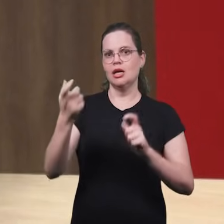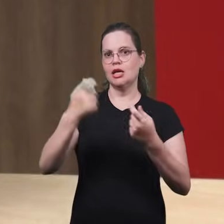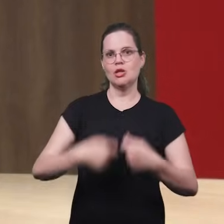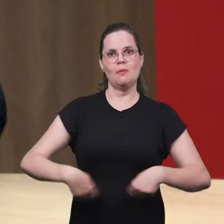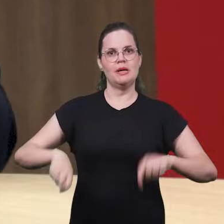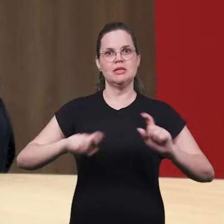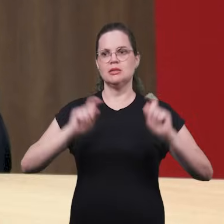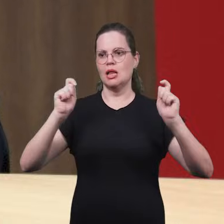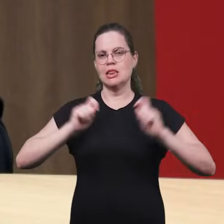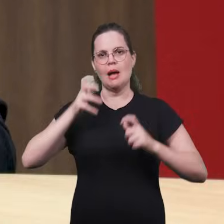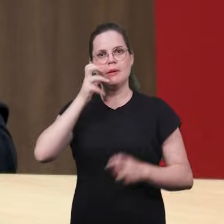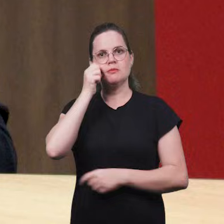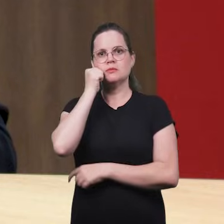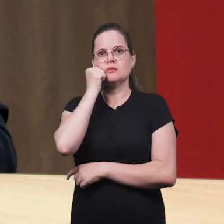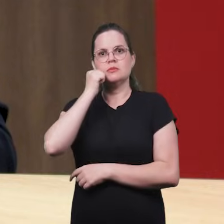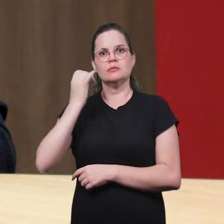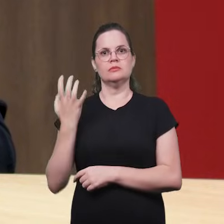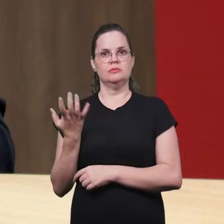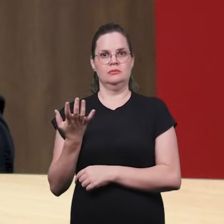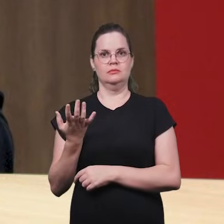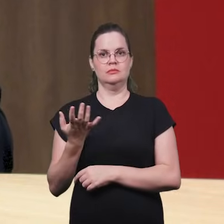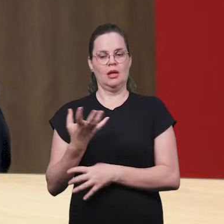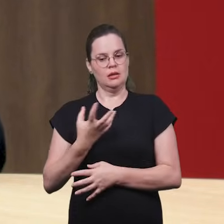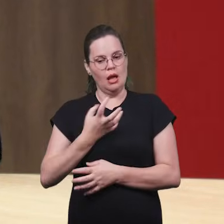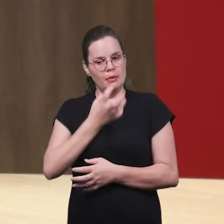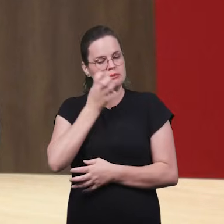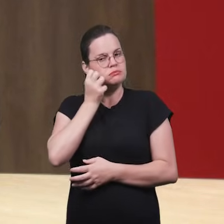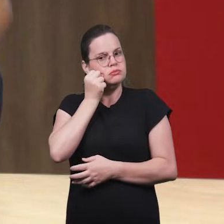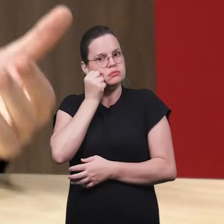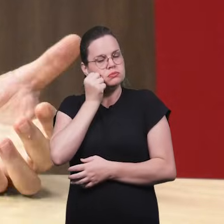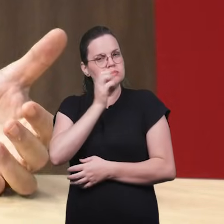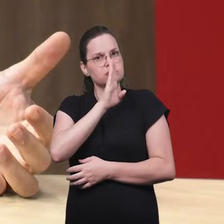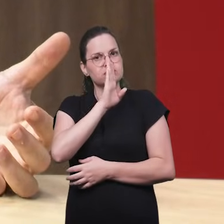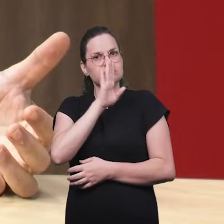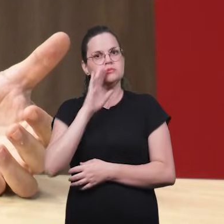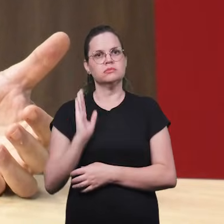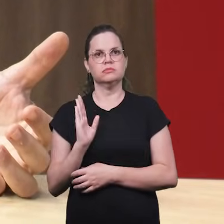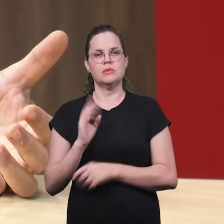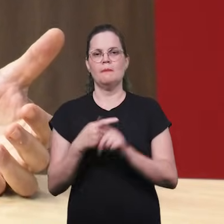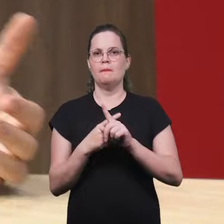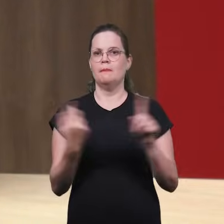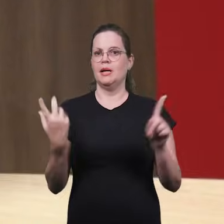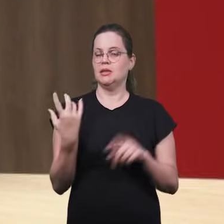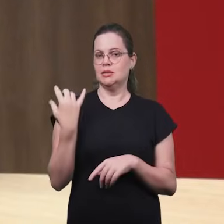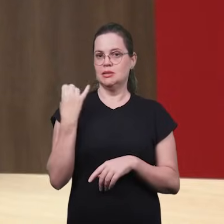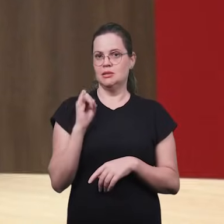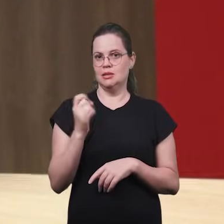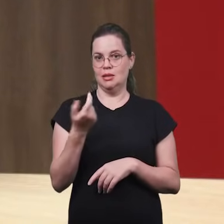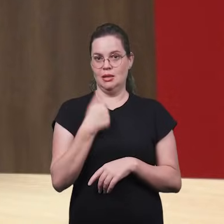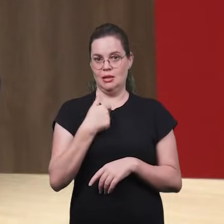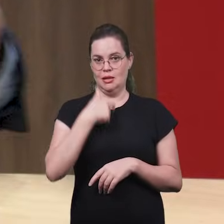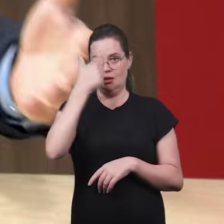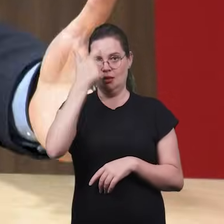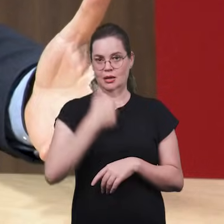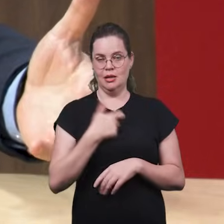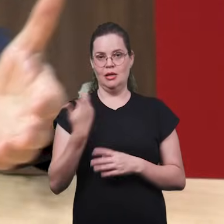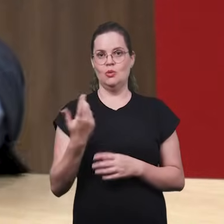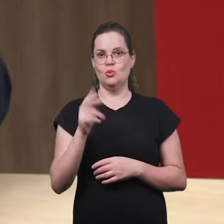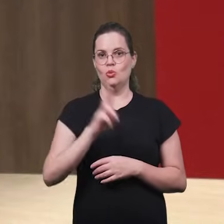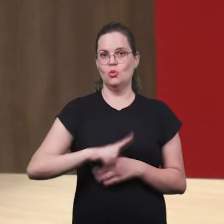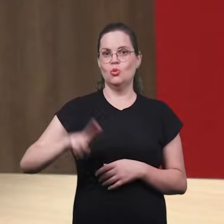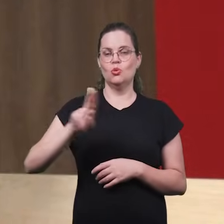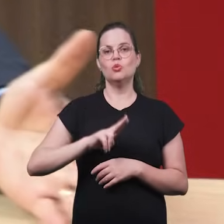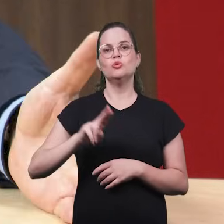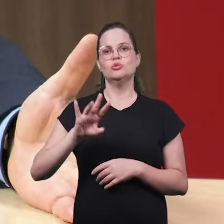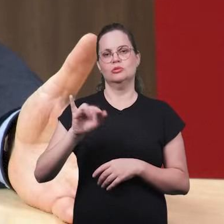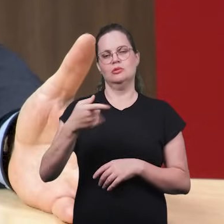coisas que você não precisa colocar para fora. Então, se eu, numa relação humana, de uso de